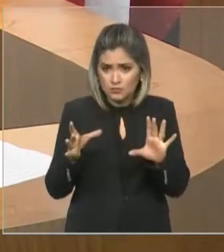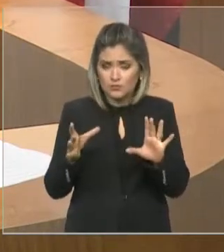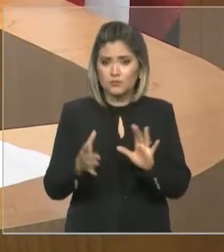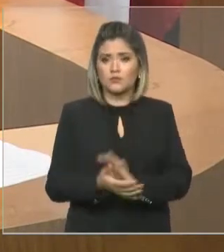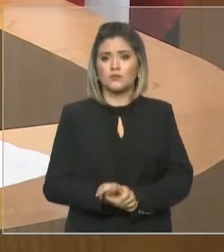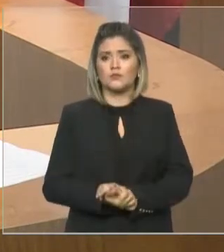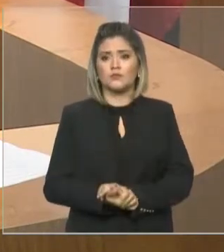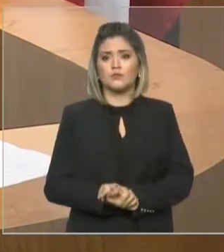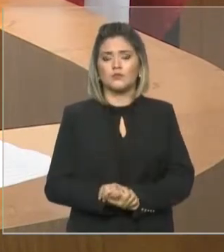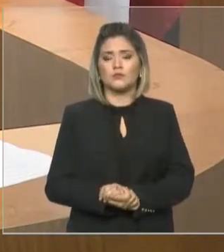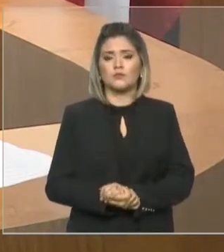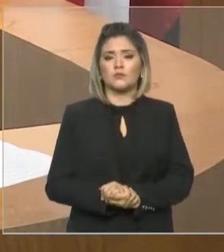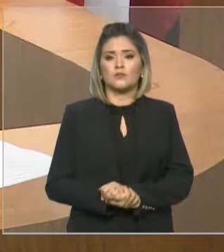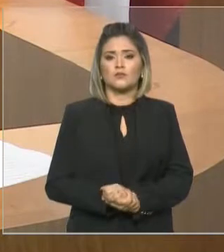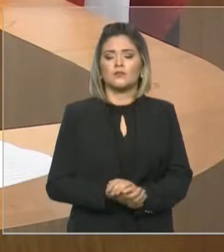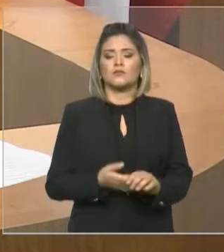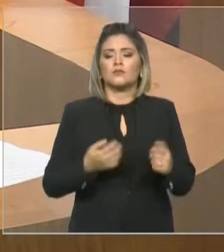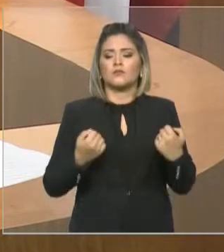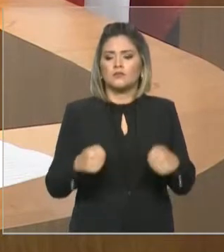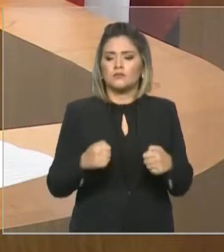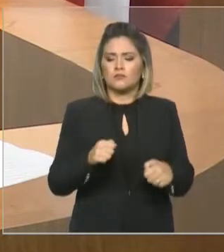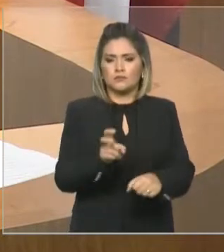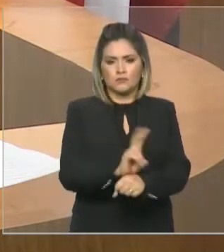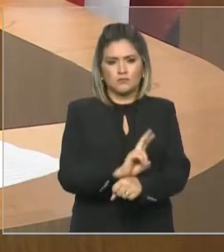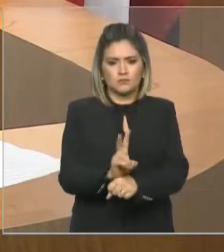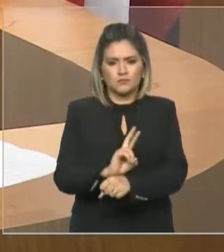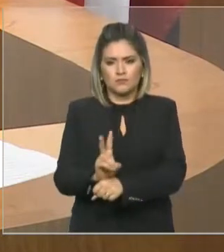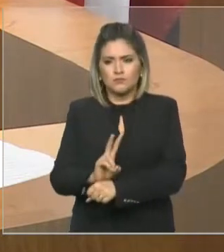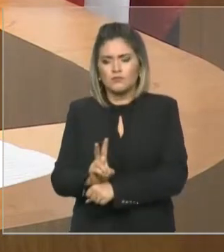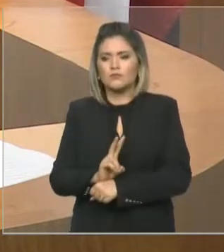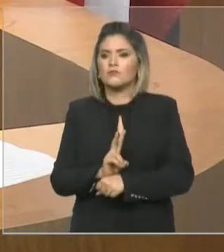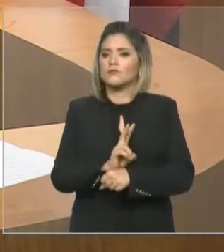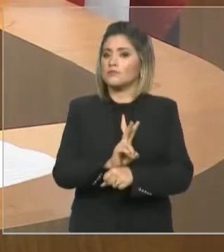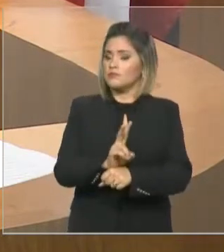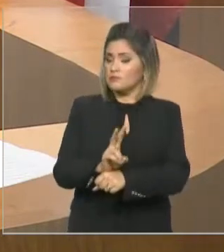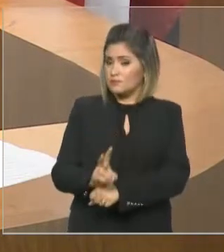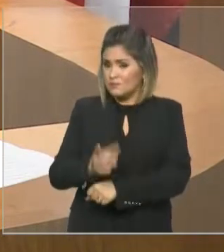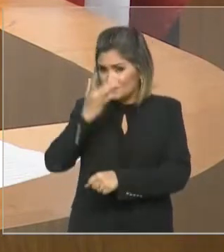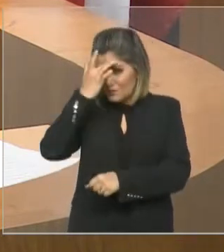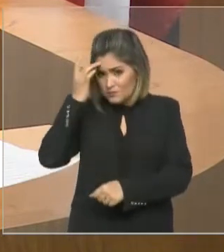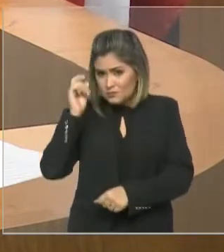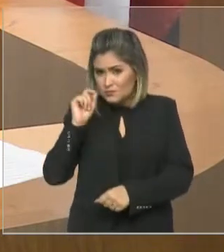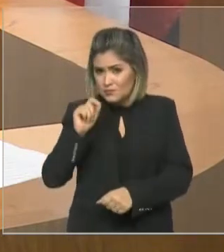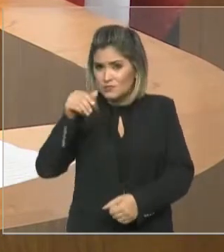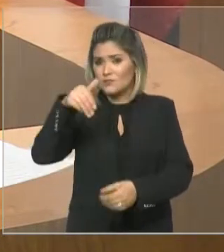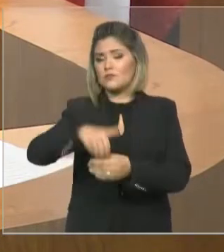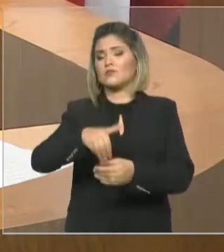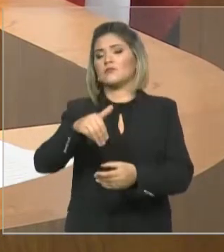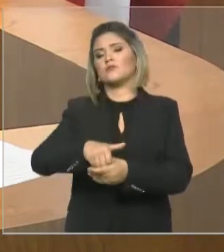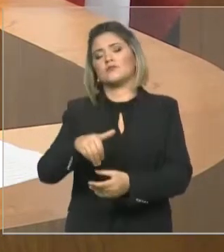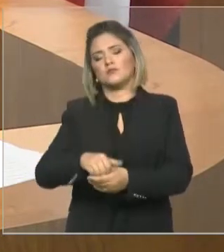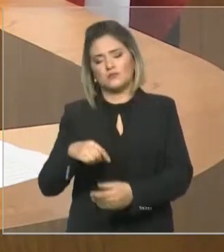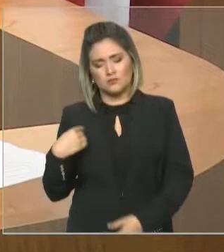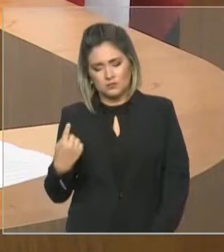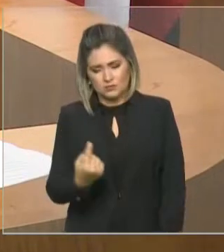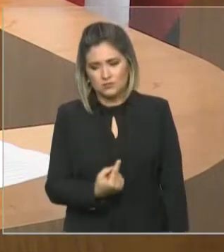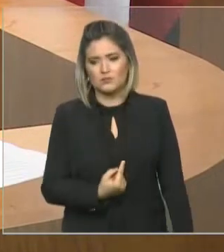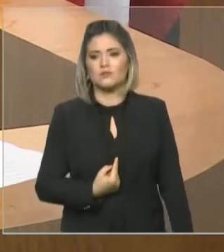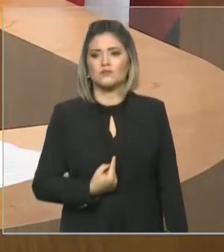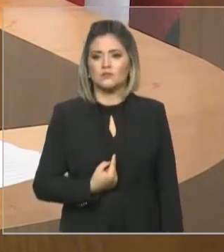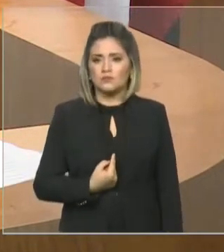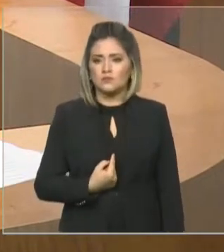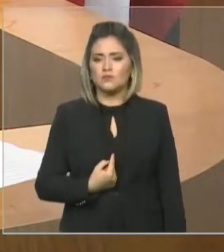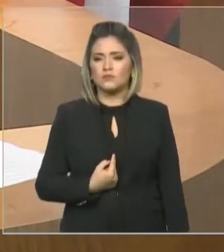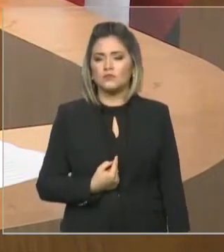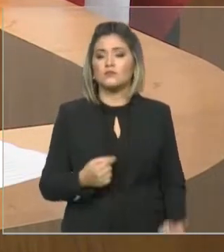não pode prescindir da fiscalização daqueles que nos outorgaram o mandato. Ou seja, nós temos que estar aqui para cumprir